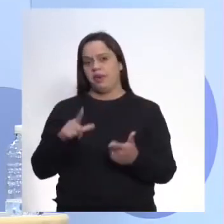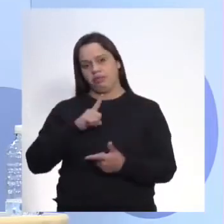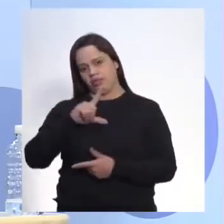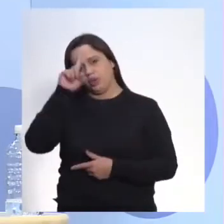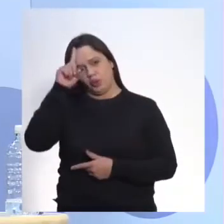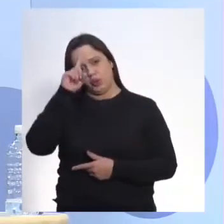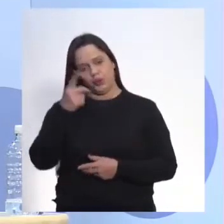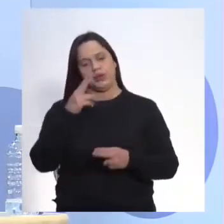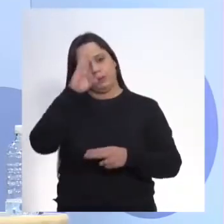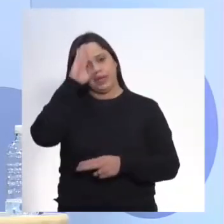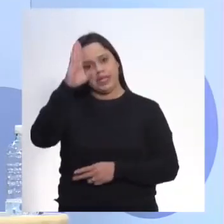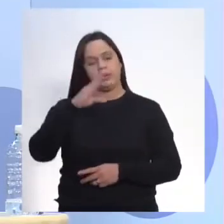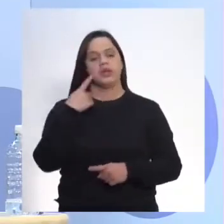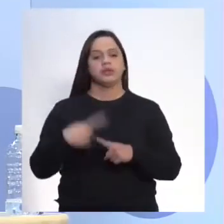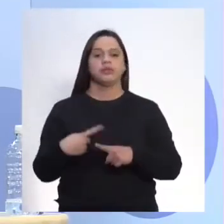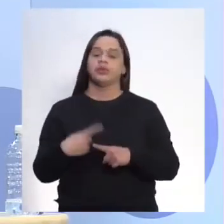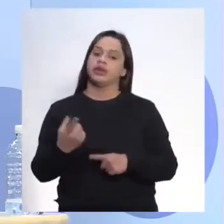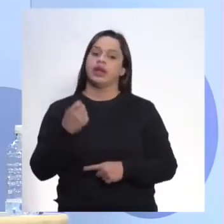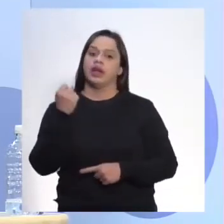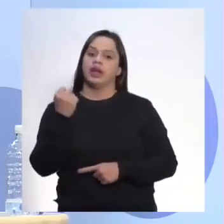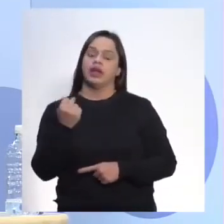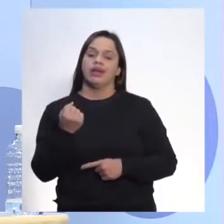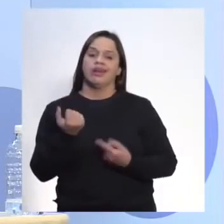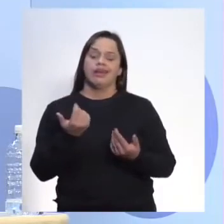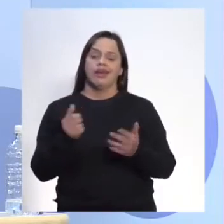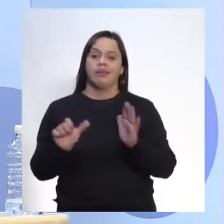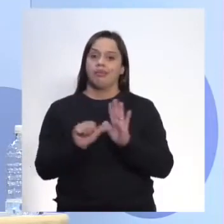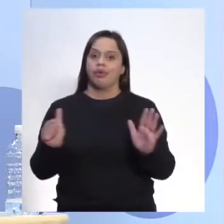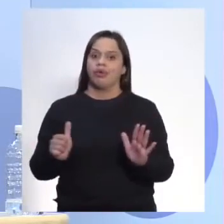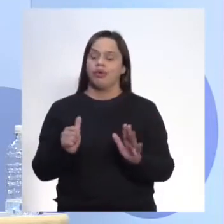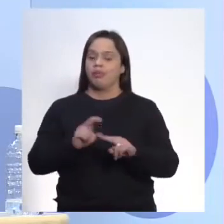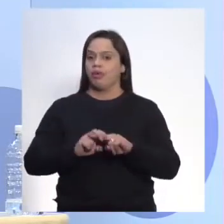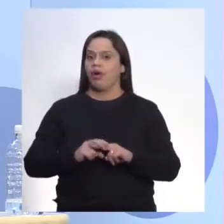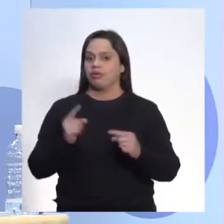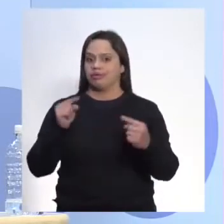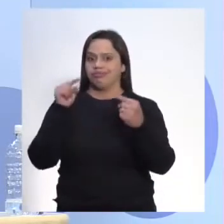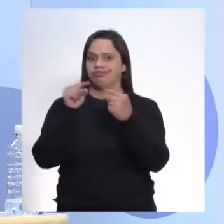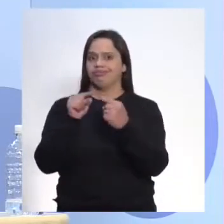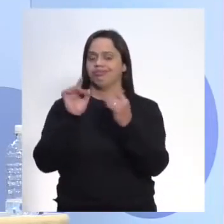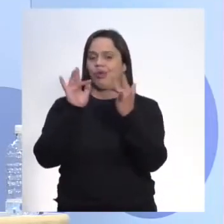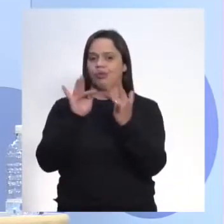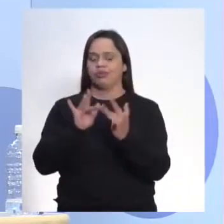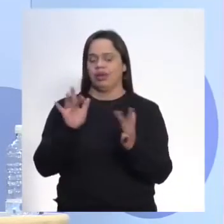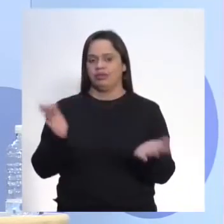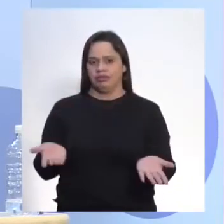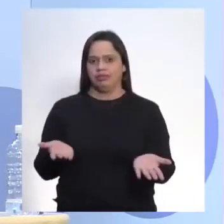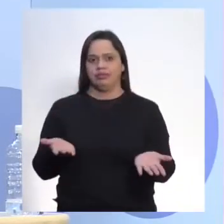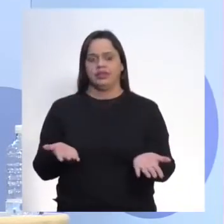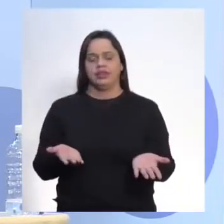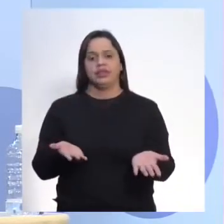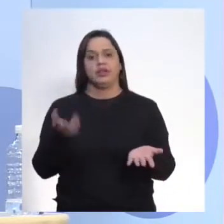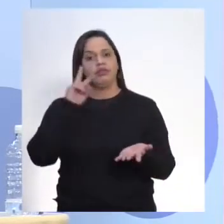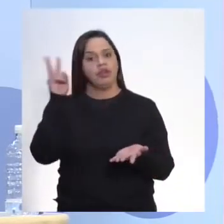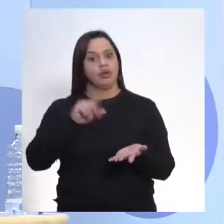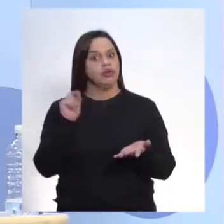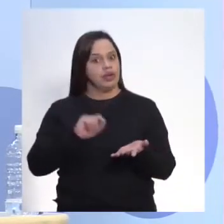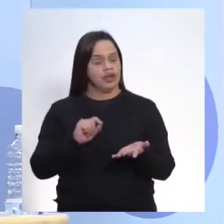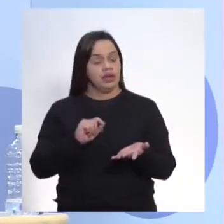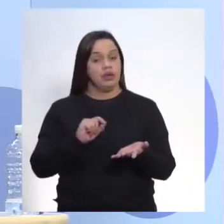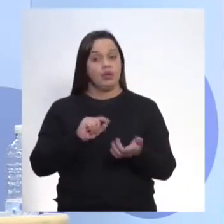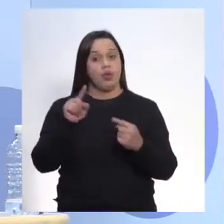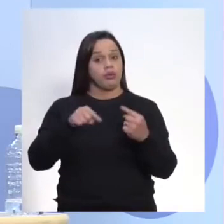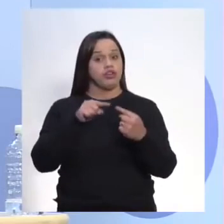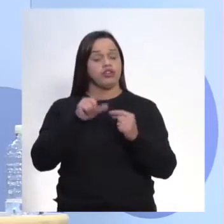mesmo, principalmente, às vezes, um primeiro contato. Gráfico aí para vocês, qual que era o objetivo aqui? Era vocês localizarem um